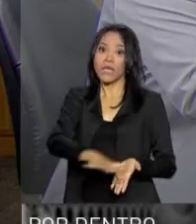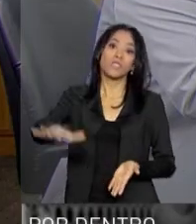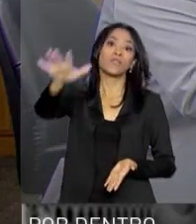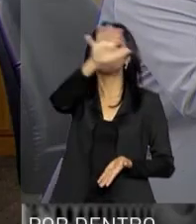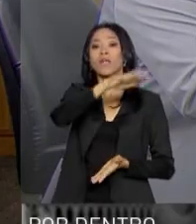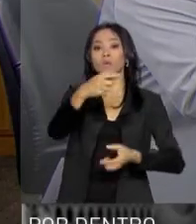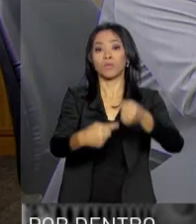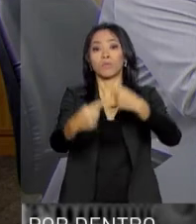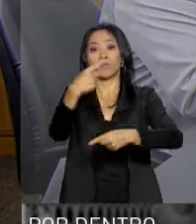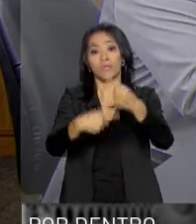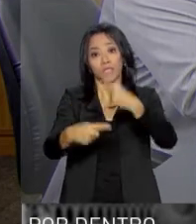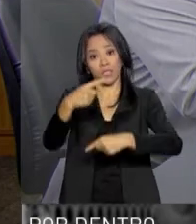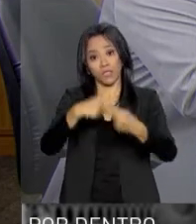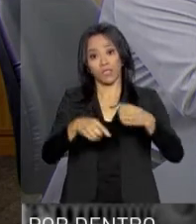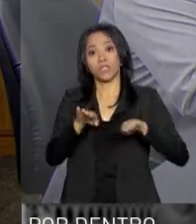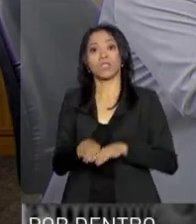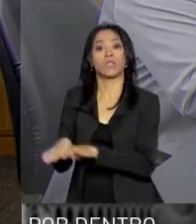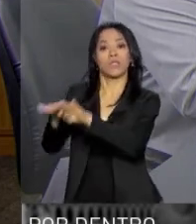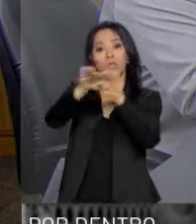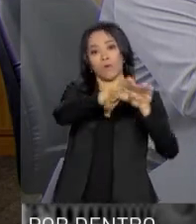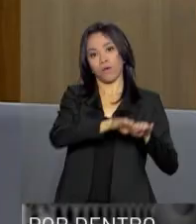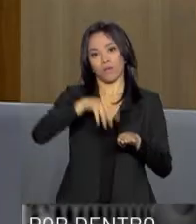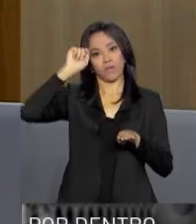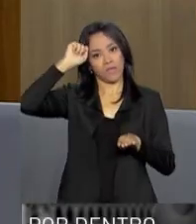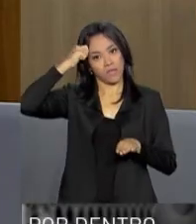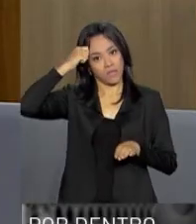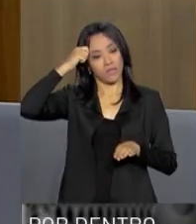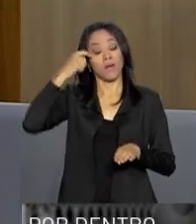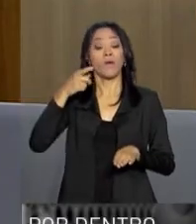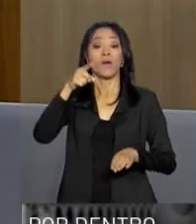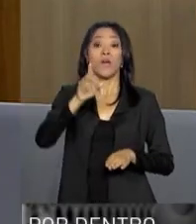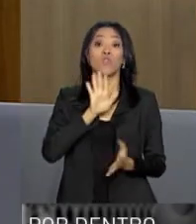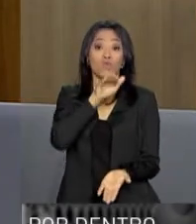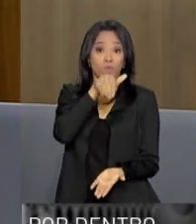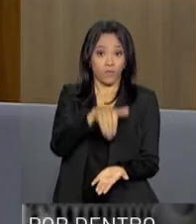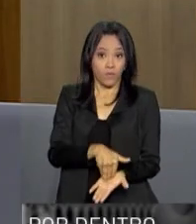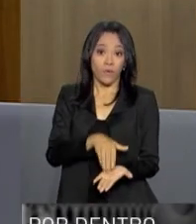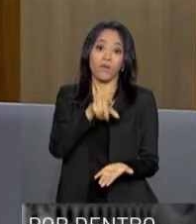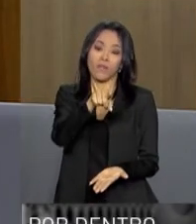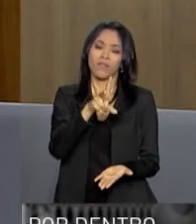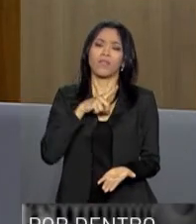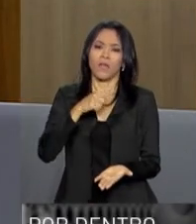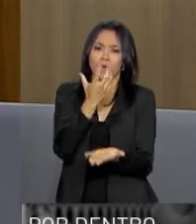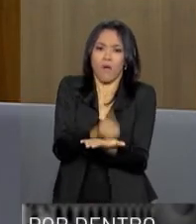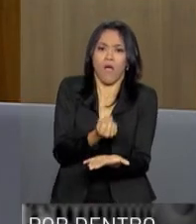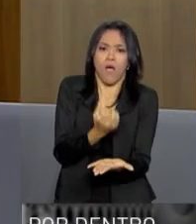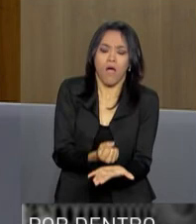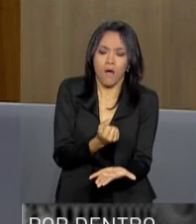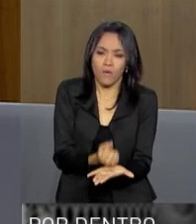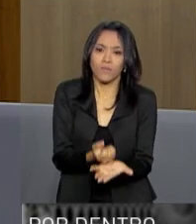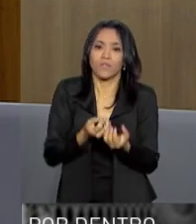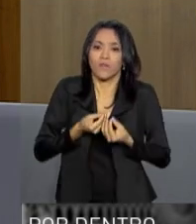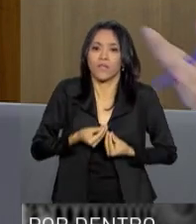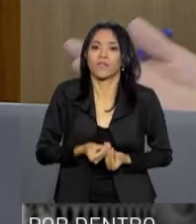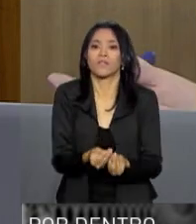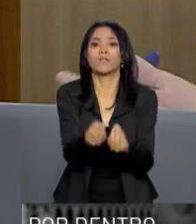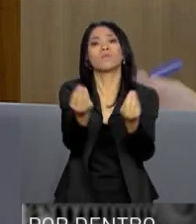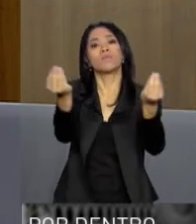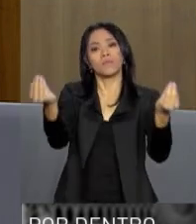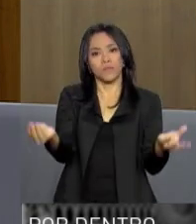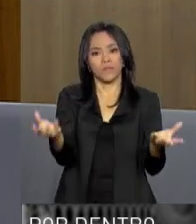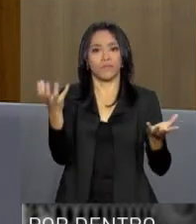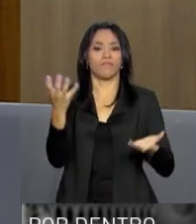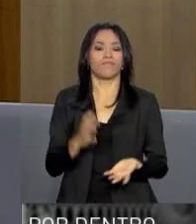juvenal araújo lembrando que ao final o áudio vai estar disponível no site da rede nacional de rádio bom